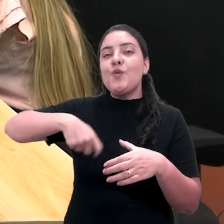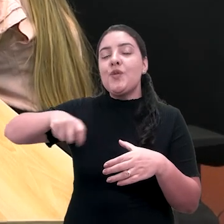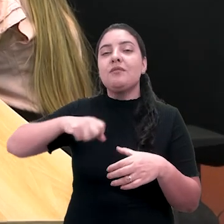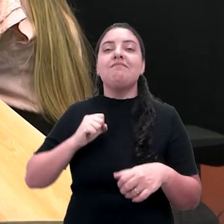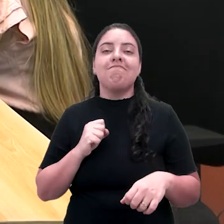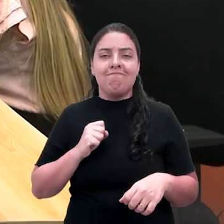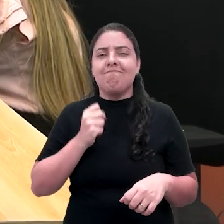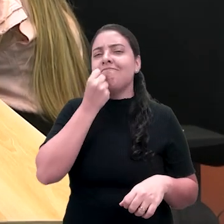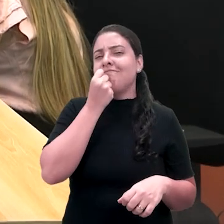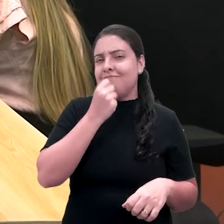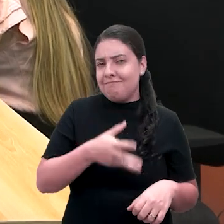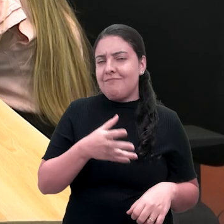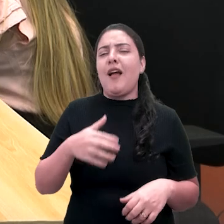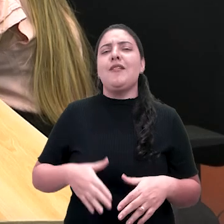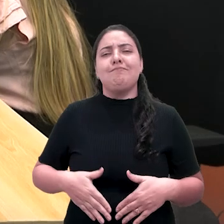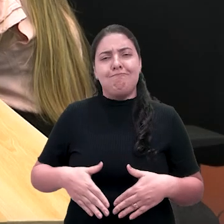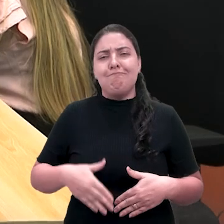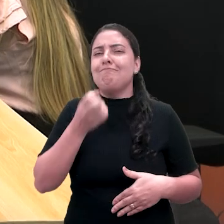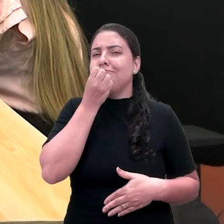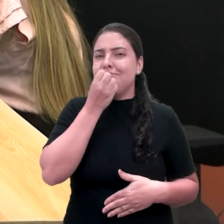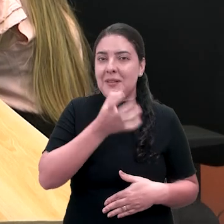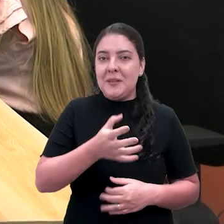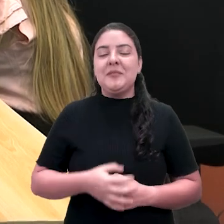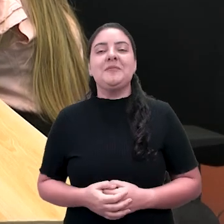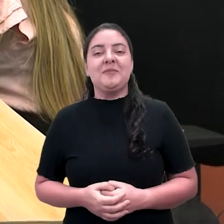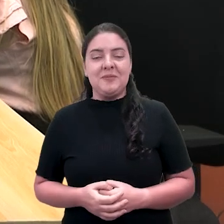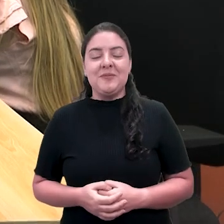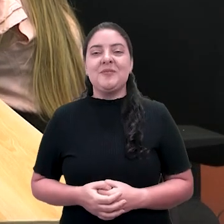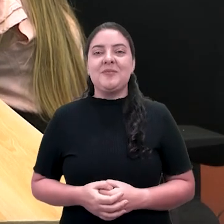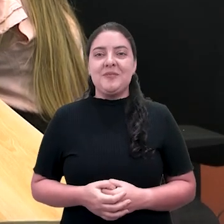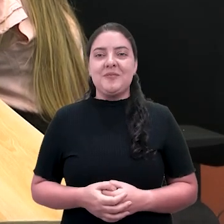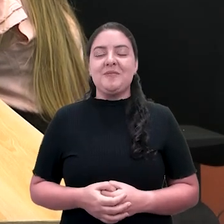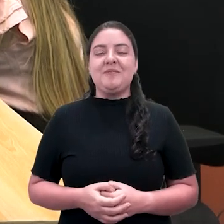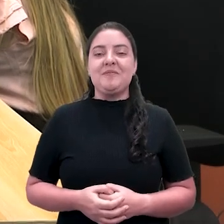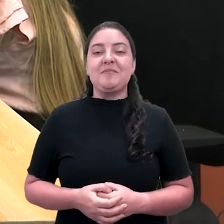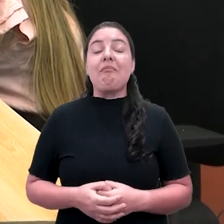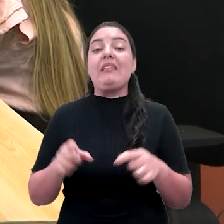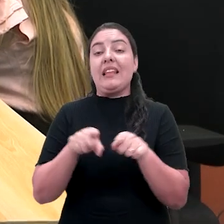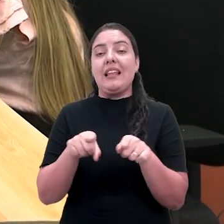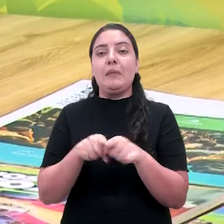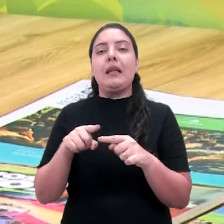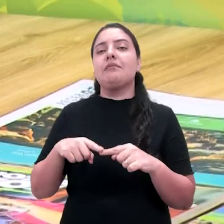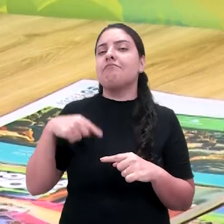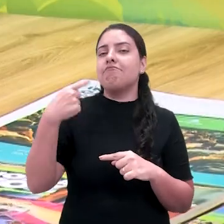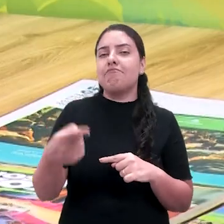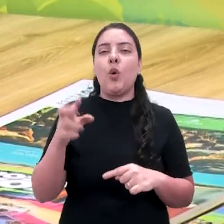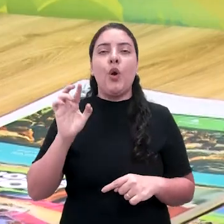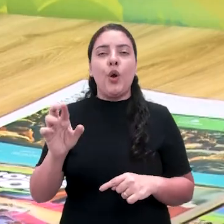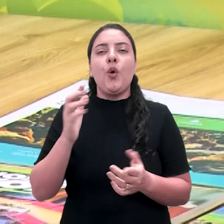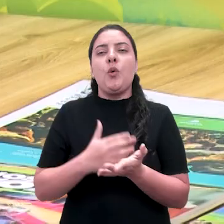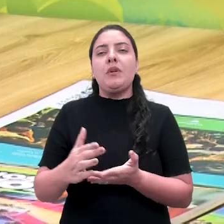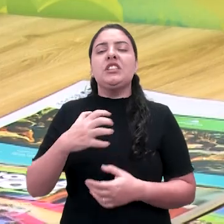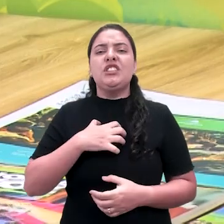passo bem. Bem, Passo super bem. Arrasou. Aí, Aí, depois dessa gravidez, comecei